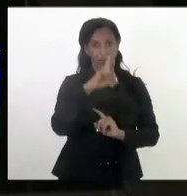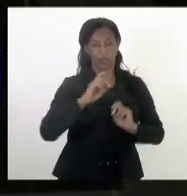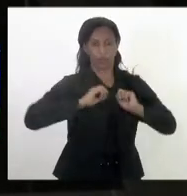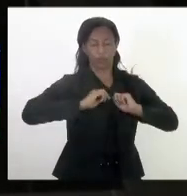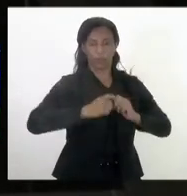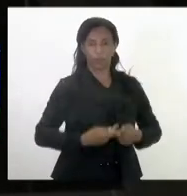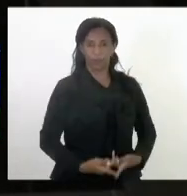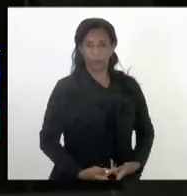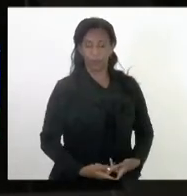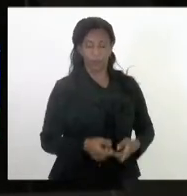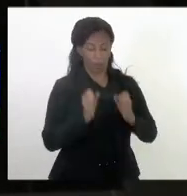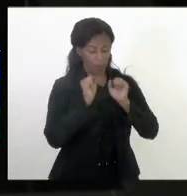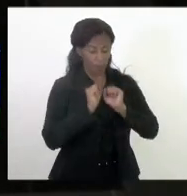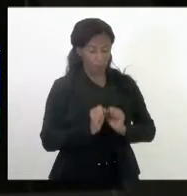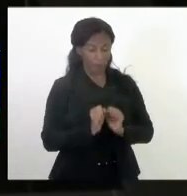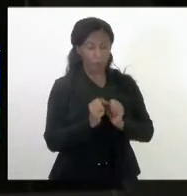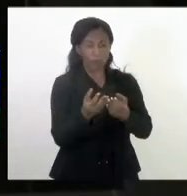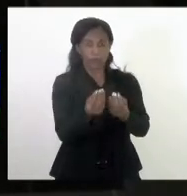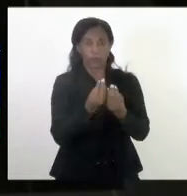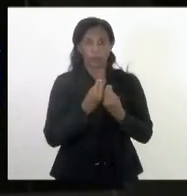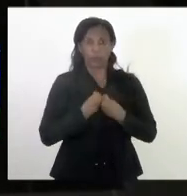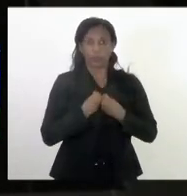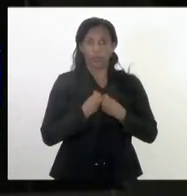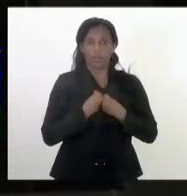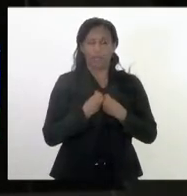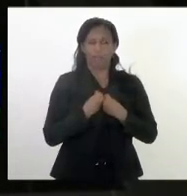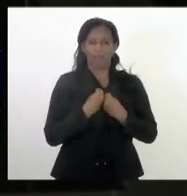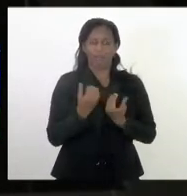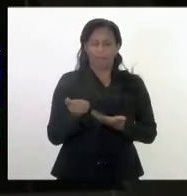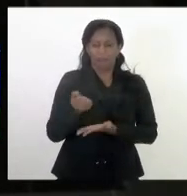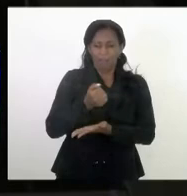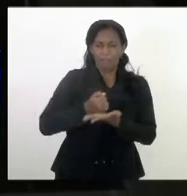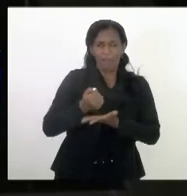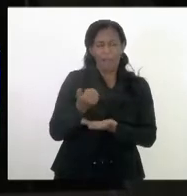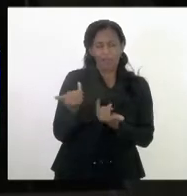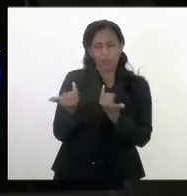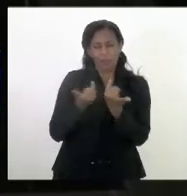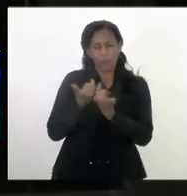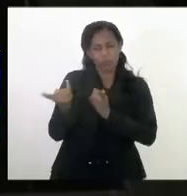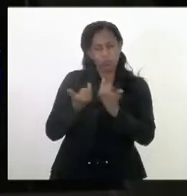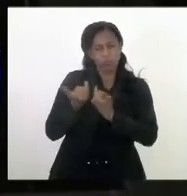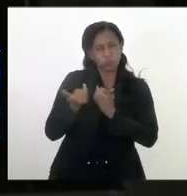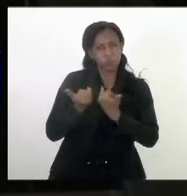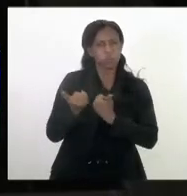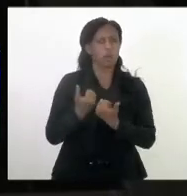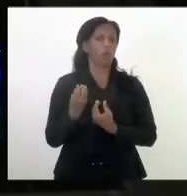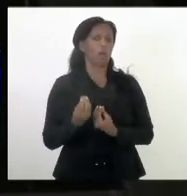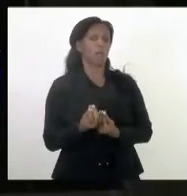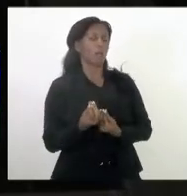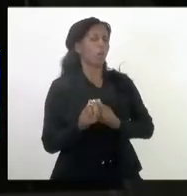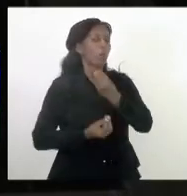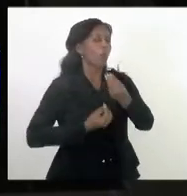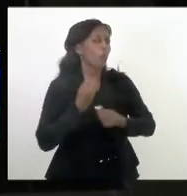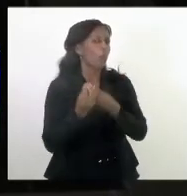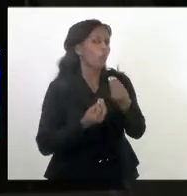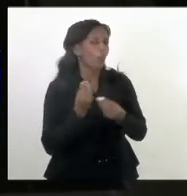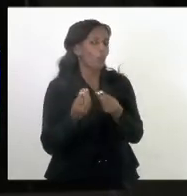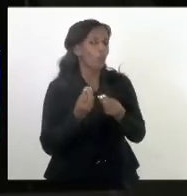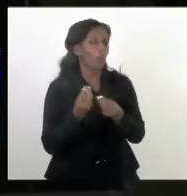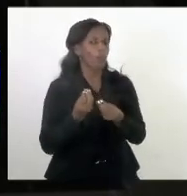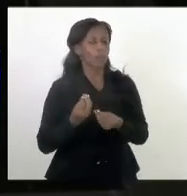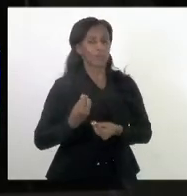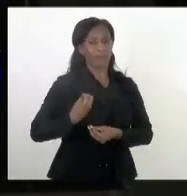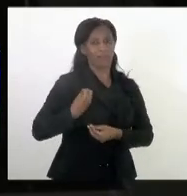humanos, possa nos dar base aqui na Assembleia Legislativa do Rio de Janeiro de como está a